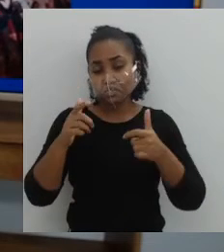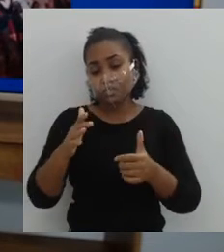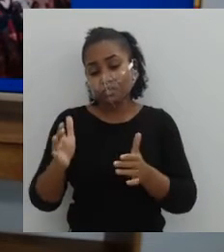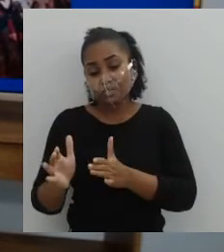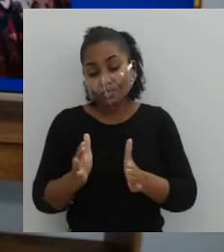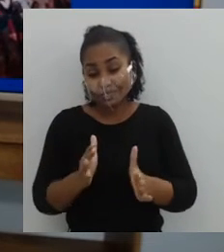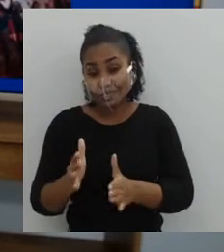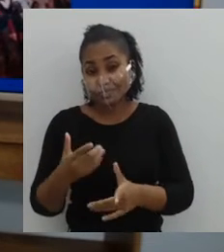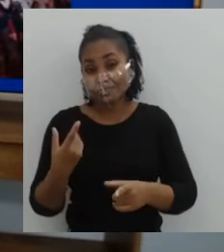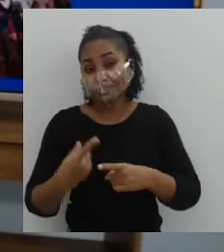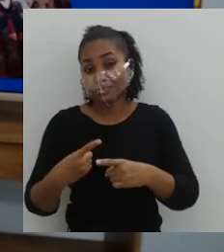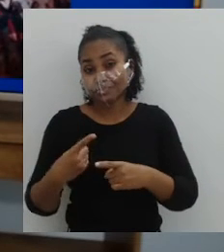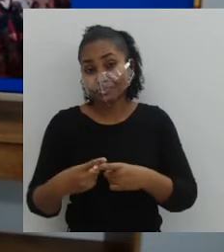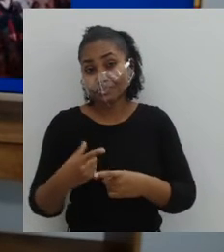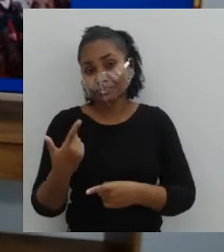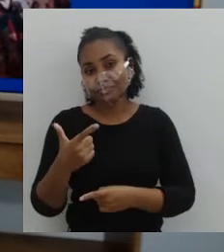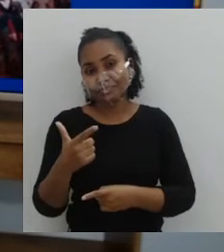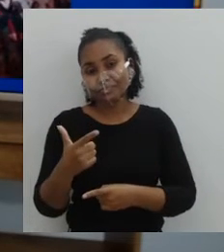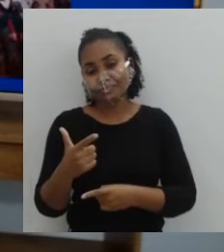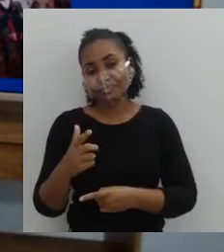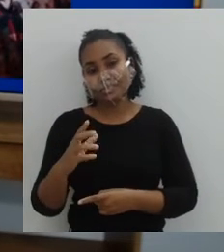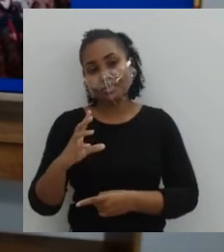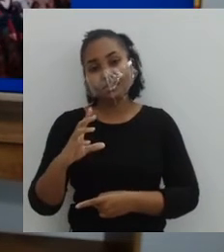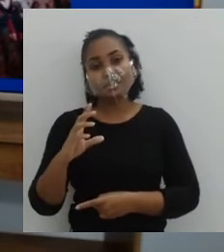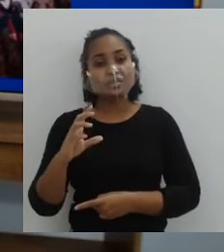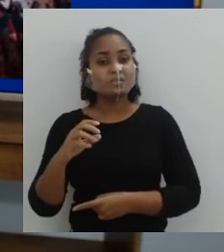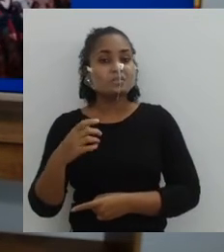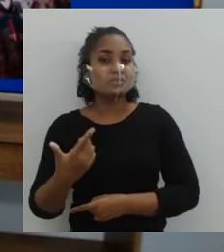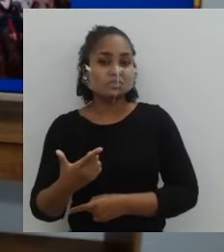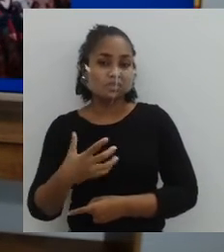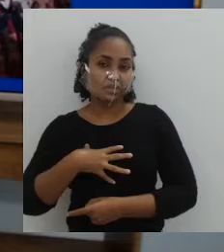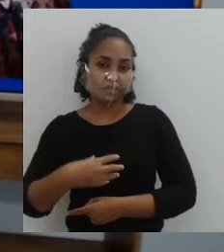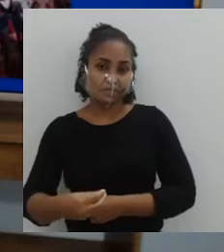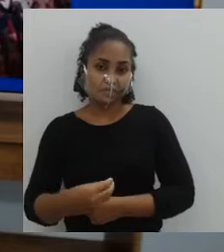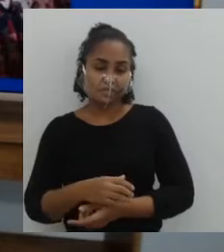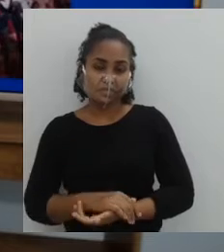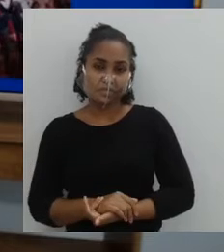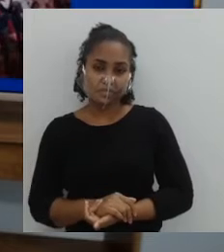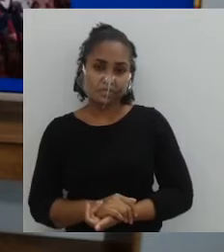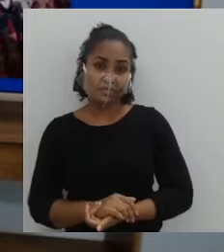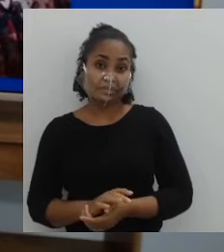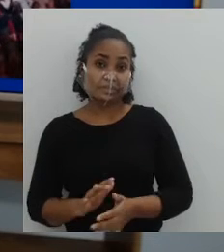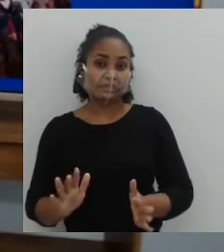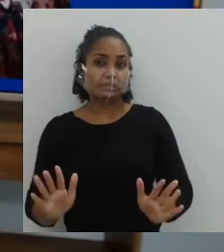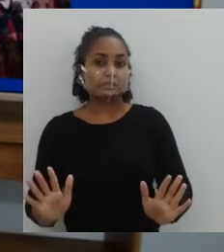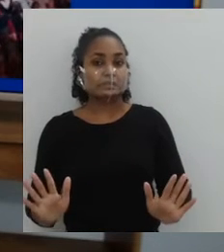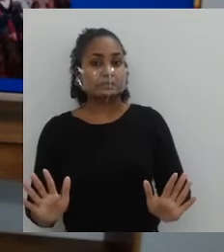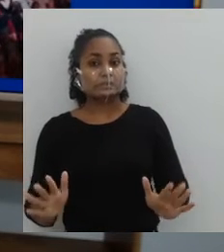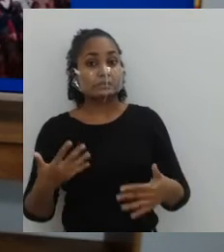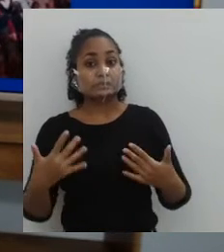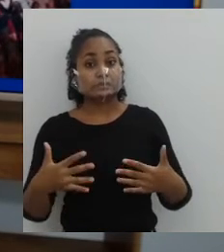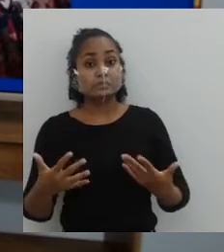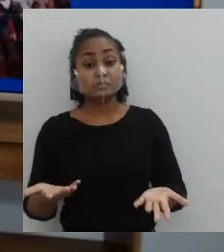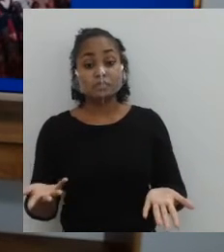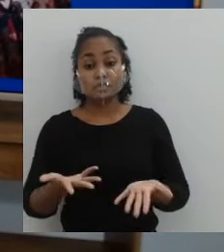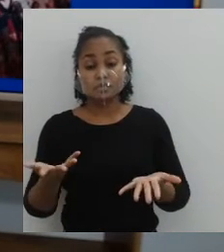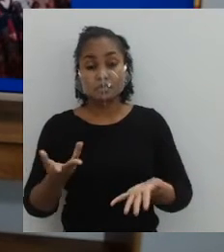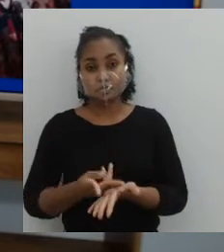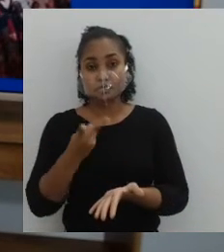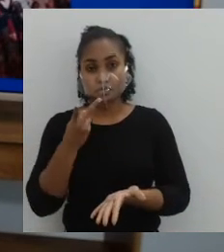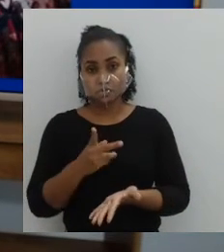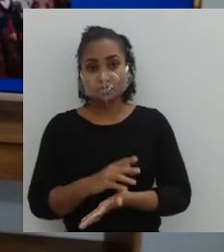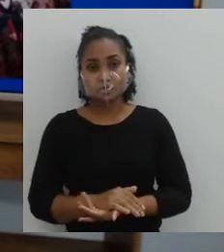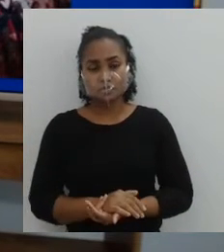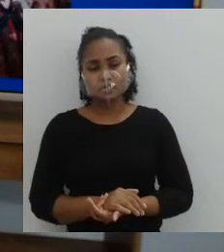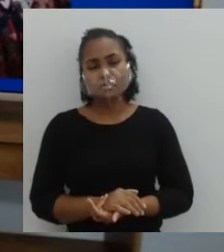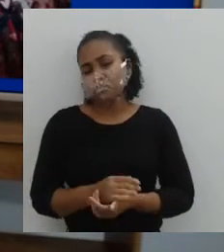porque não tem o rei Dom Henrique, ele não tinha herdeiro. Opa, não tinha herdeiro, e agora? Então